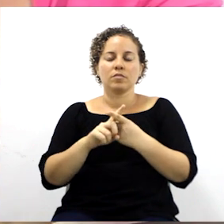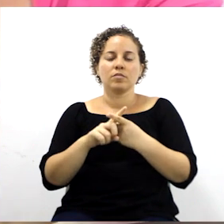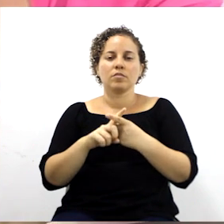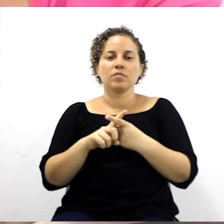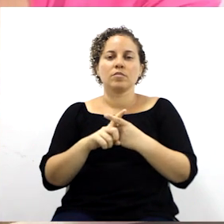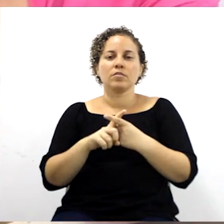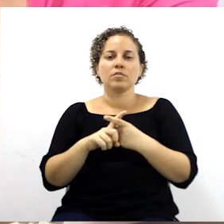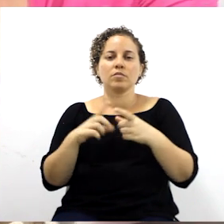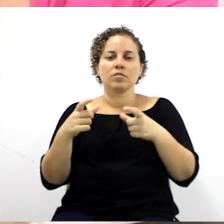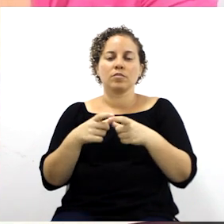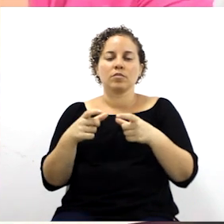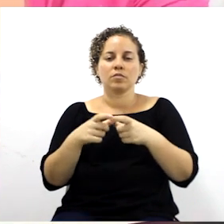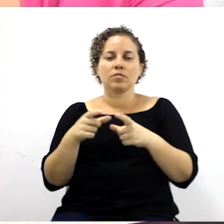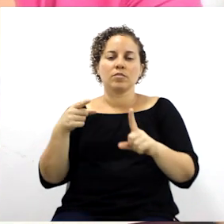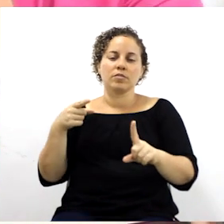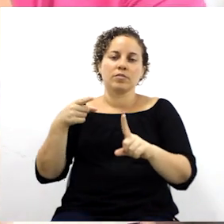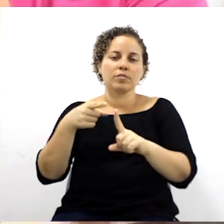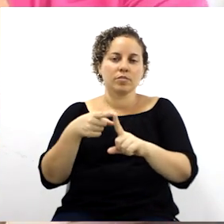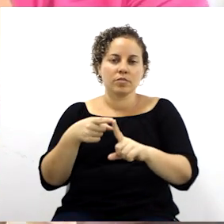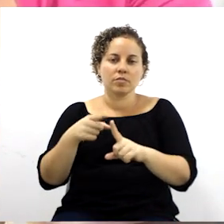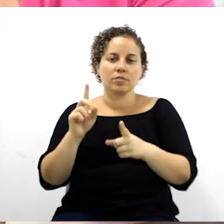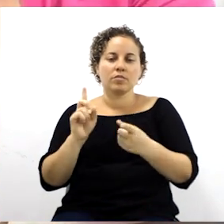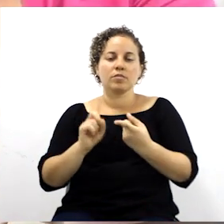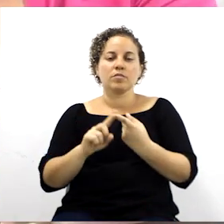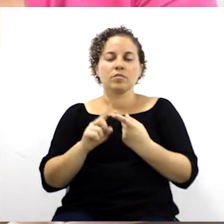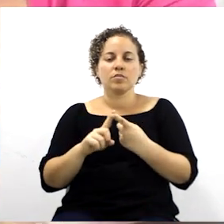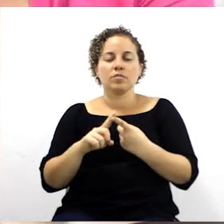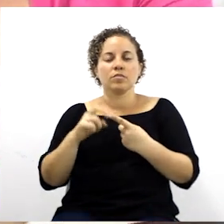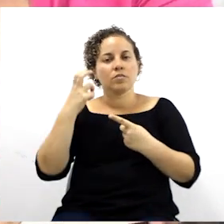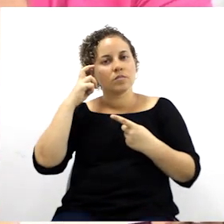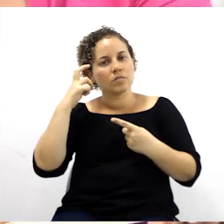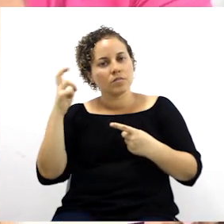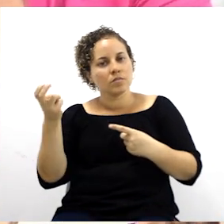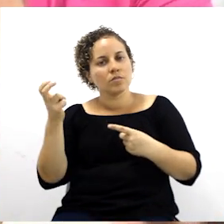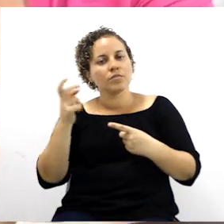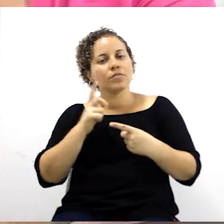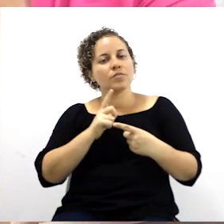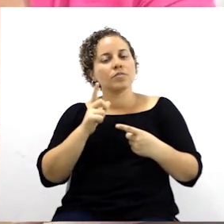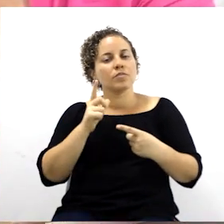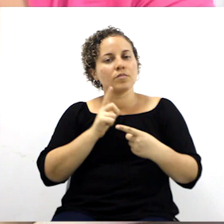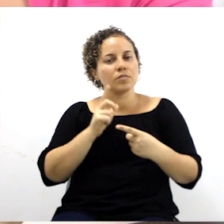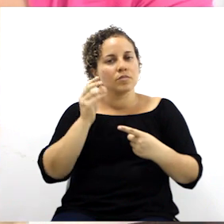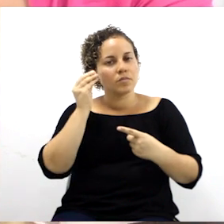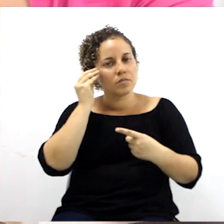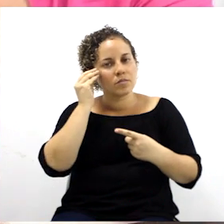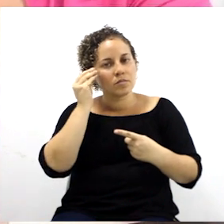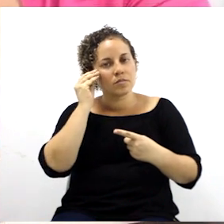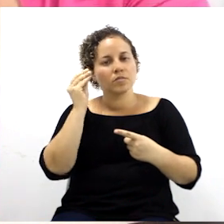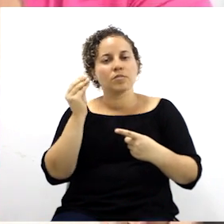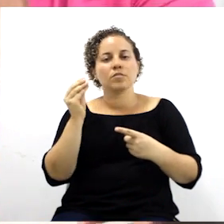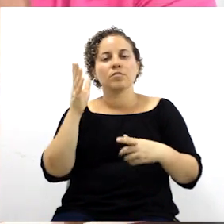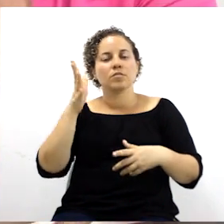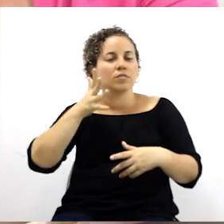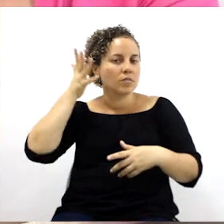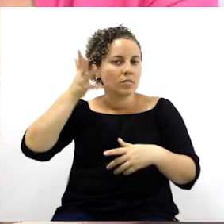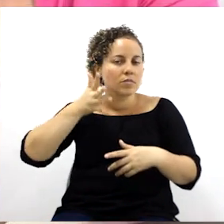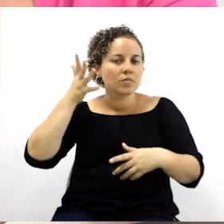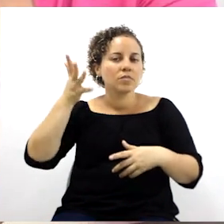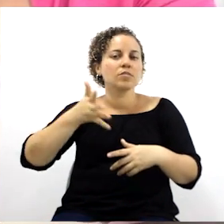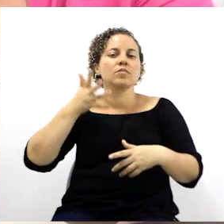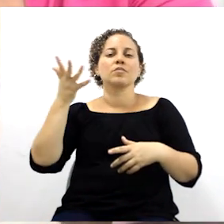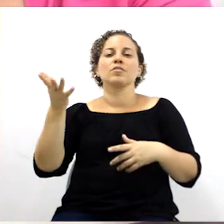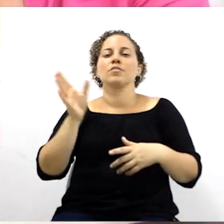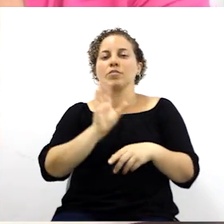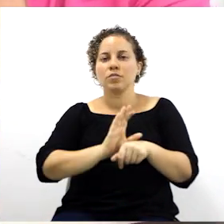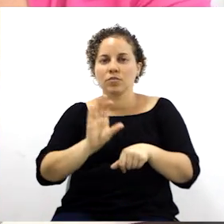público-alvo. Os tipos de ação cultural mais comuns, né? Os que a gente vê mais comumente nas bibliotecas são as palestras, os cursos,